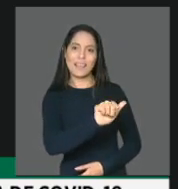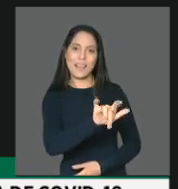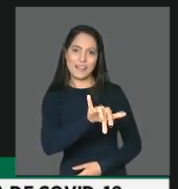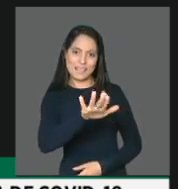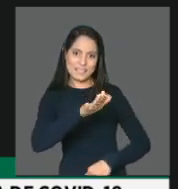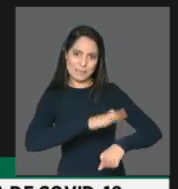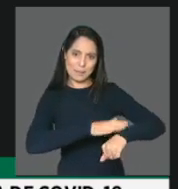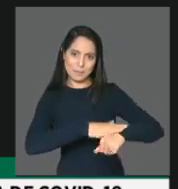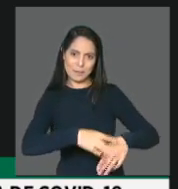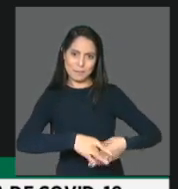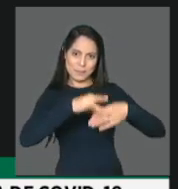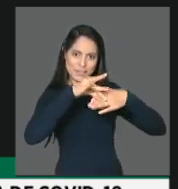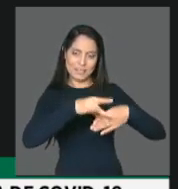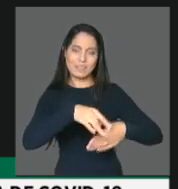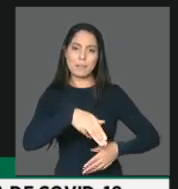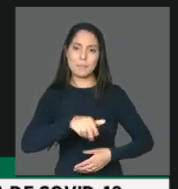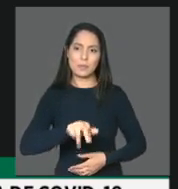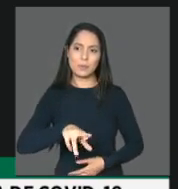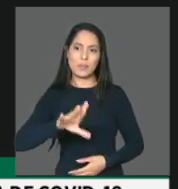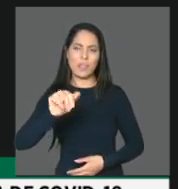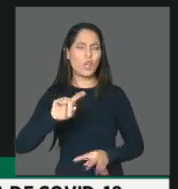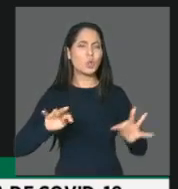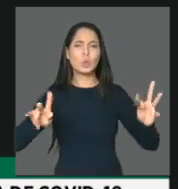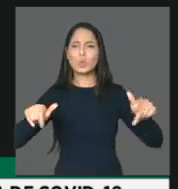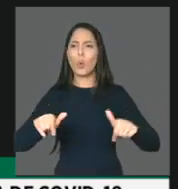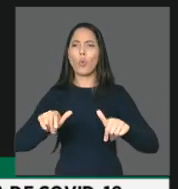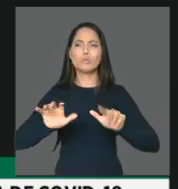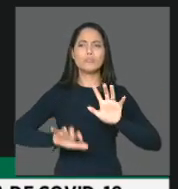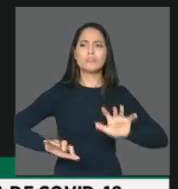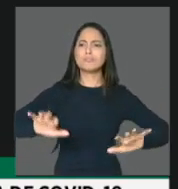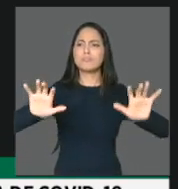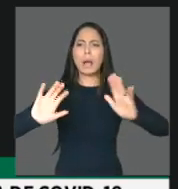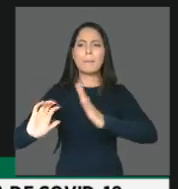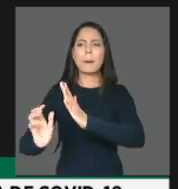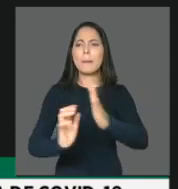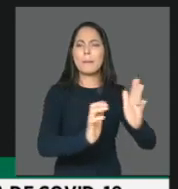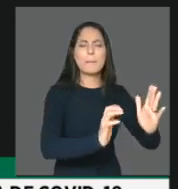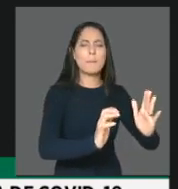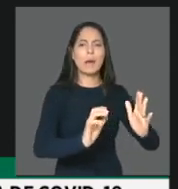minoria, deputado Guimarães e todos os partidos da oposição.